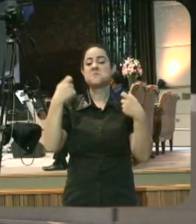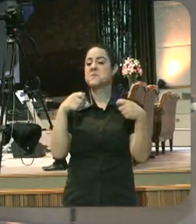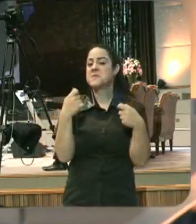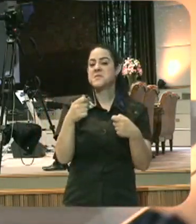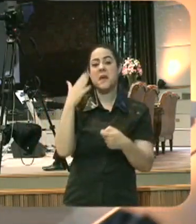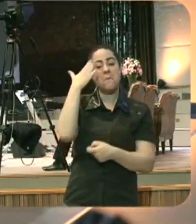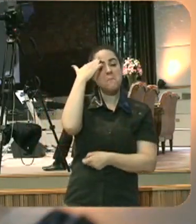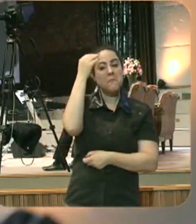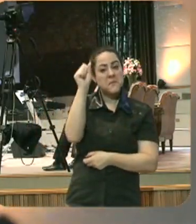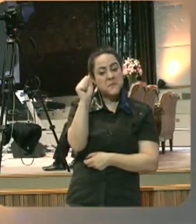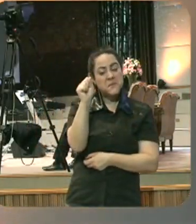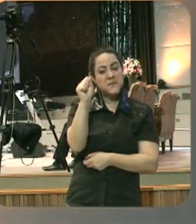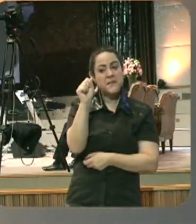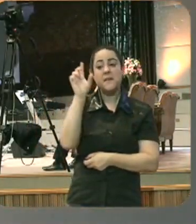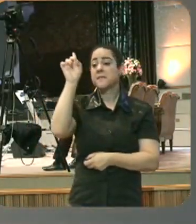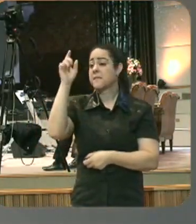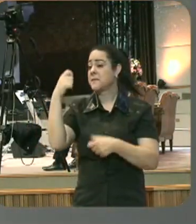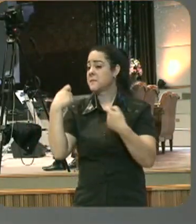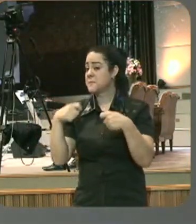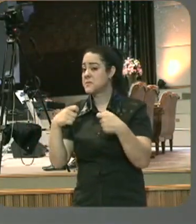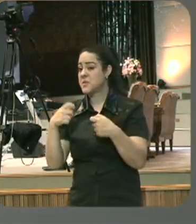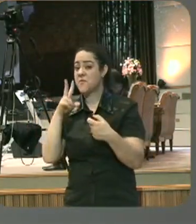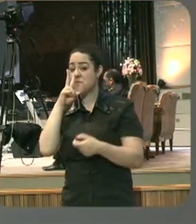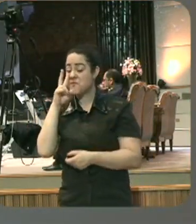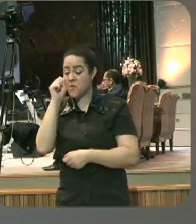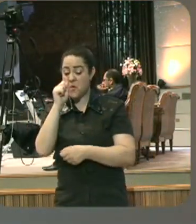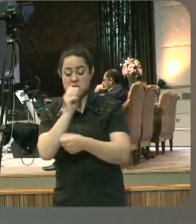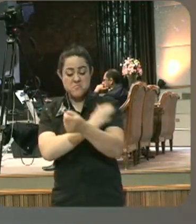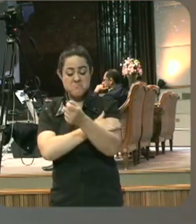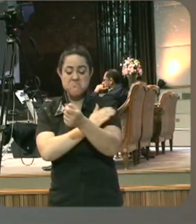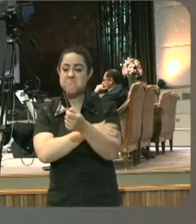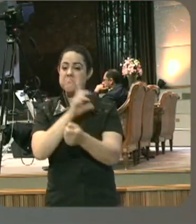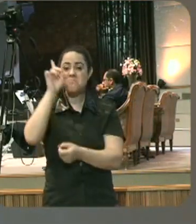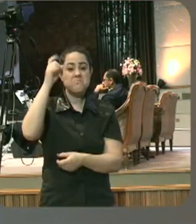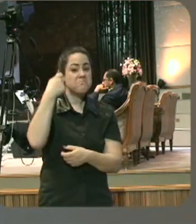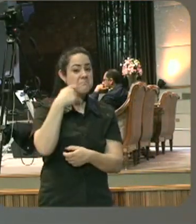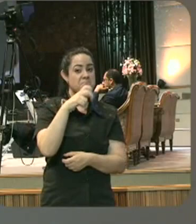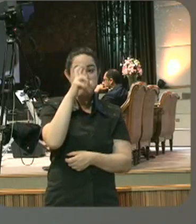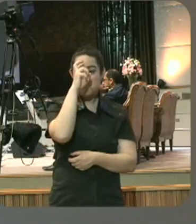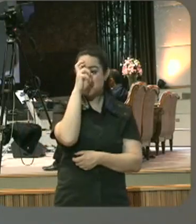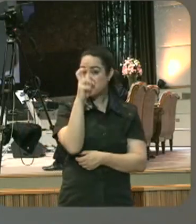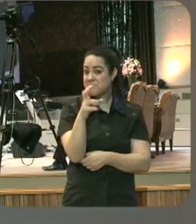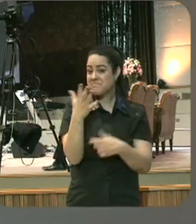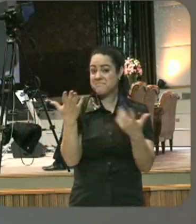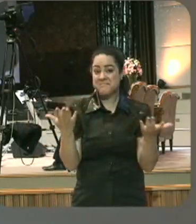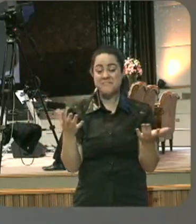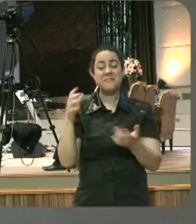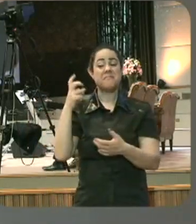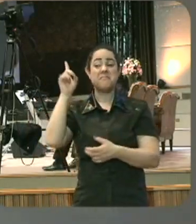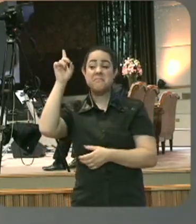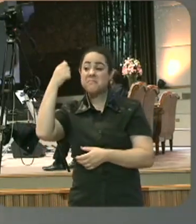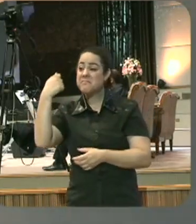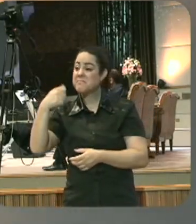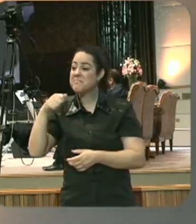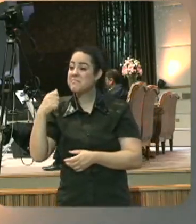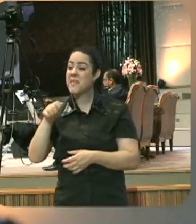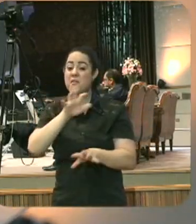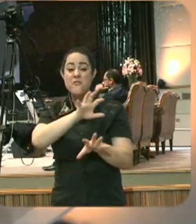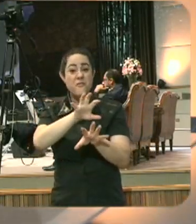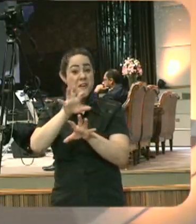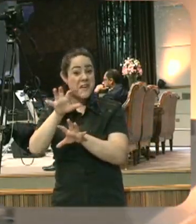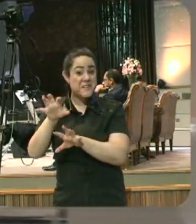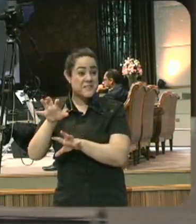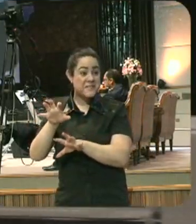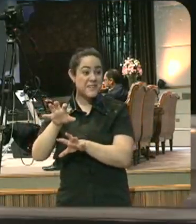não precisa de sabedoria, Deus não precisa de força, Deus não precisa de inteligência, Deus não precisa de